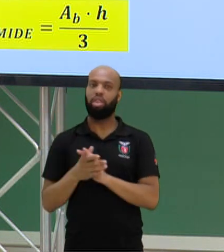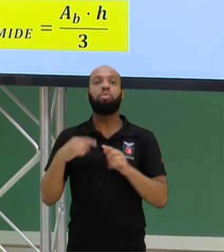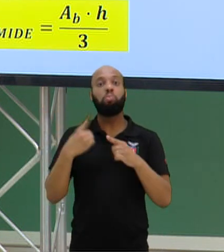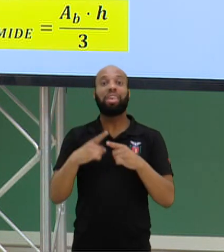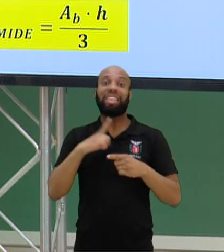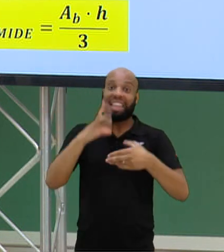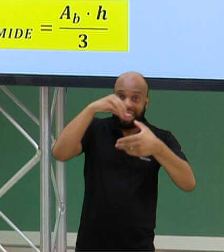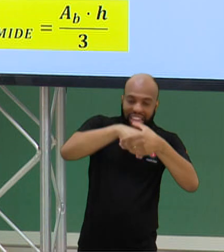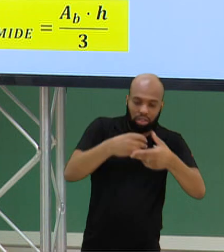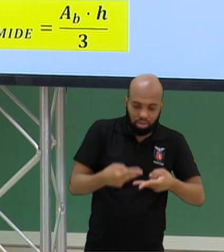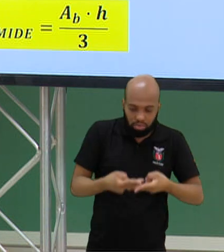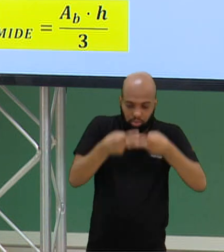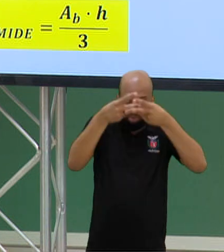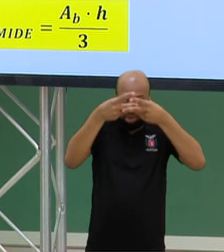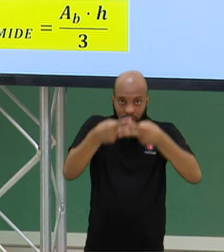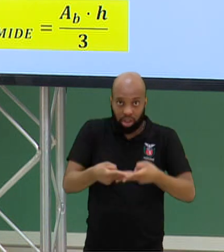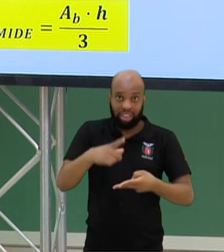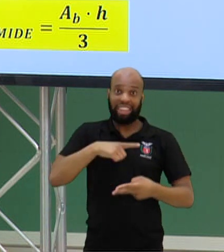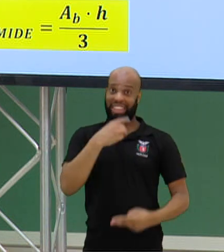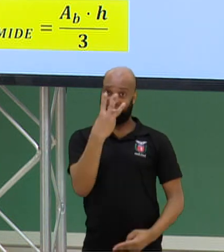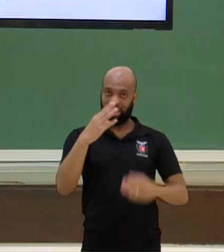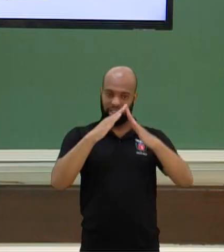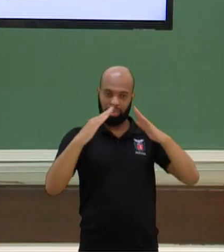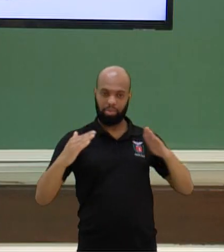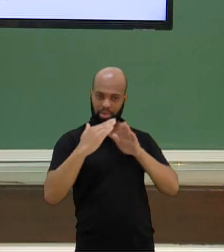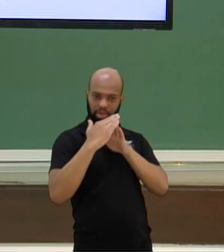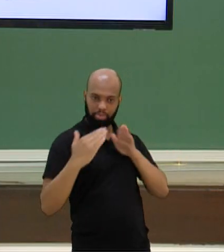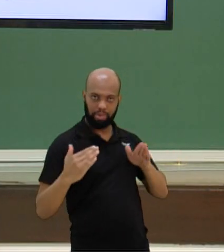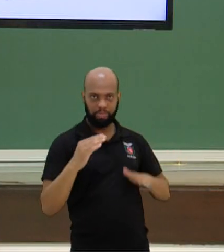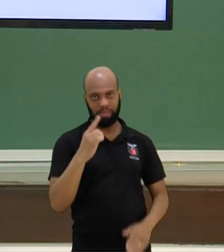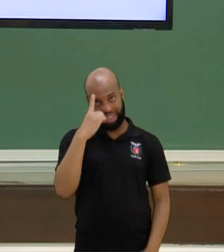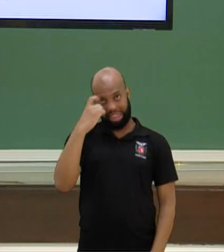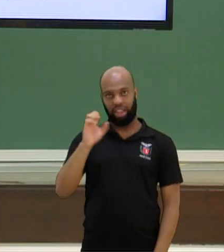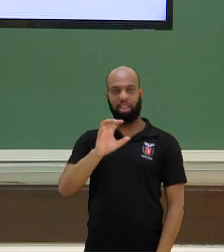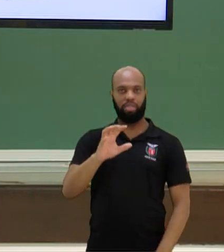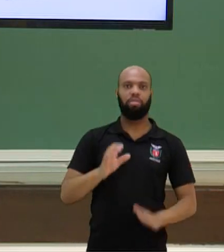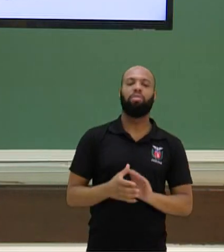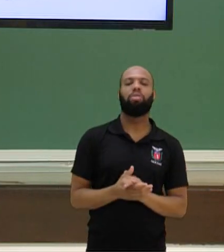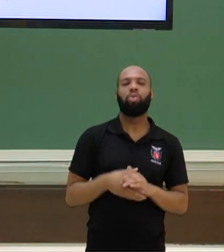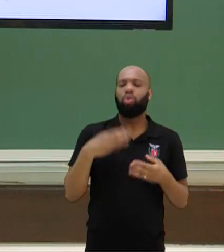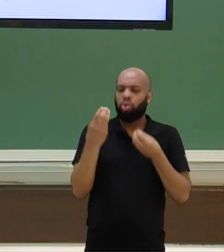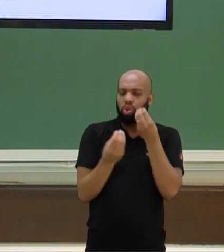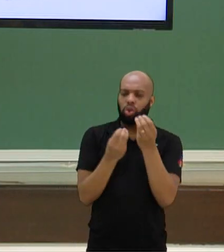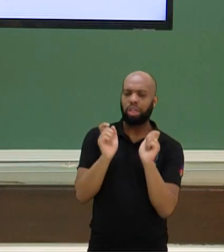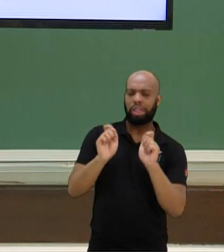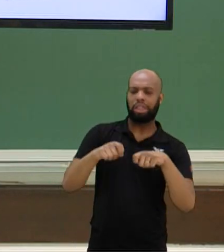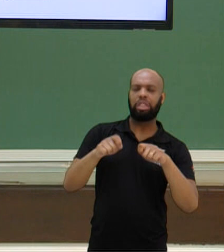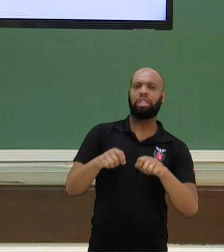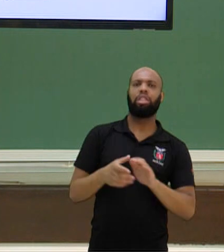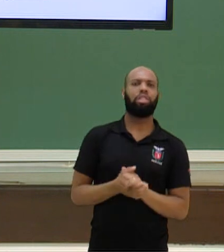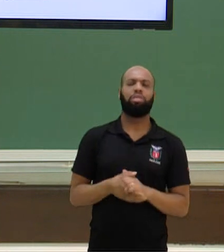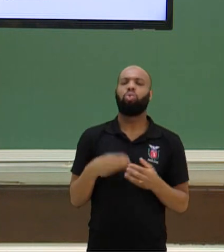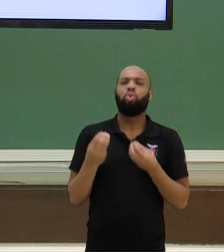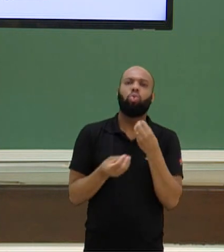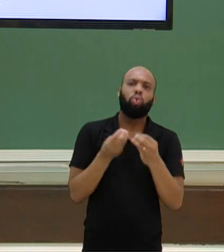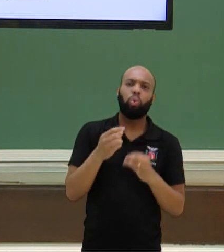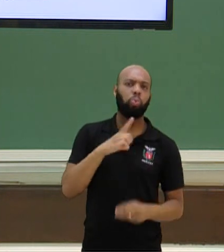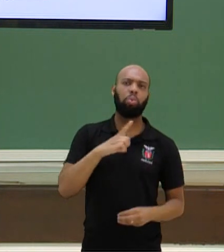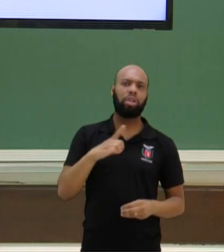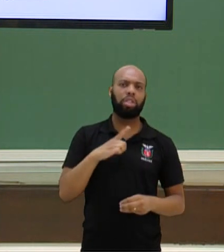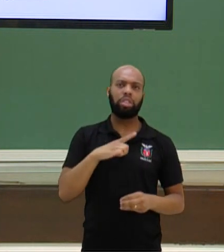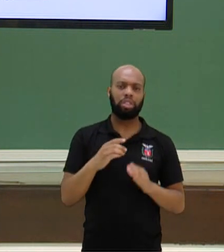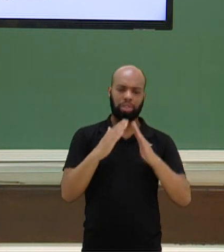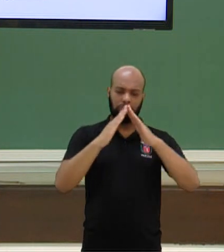triangular, tá bom? A ideia é mais ou menos essa. Então, olhem só, como que eu posso ter, certo? Essas